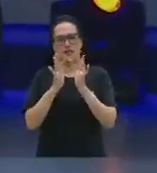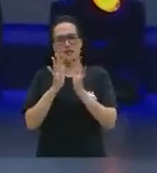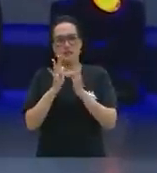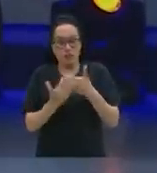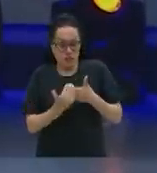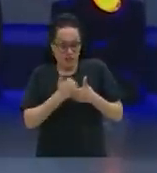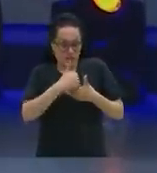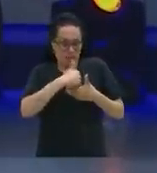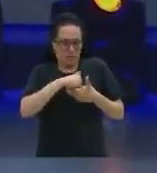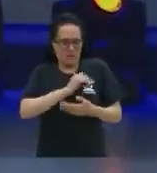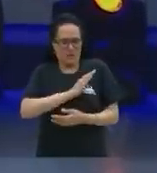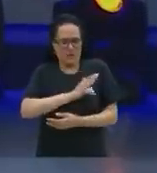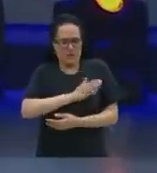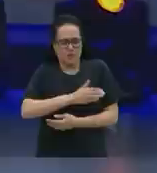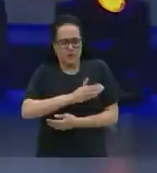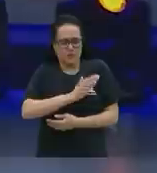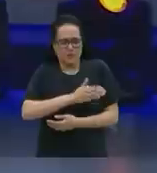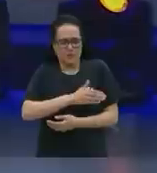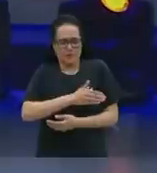seu coração.